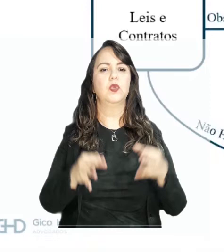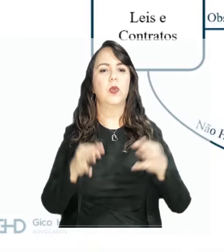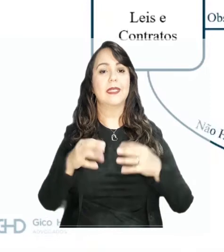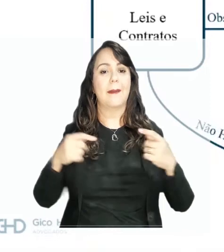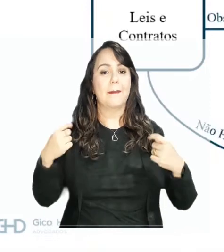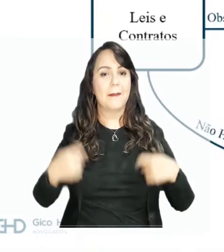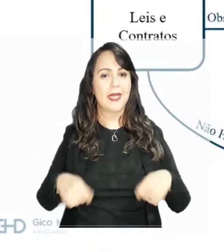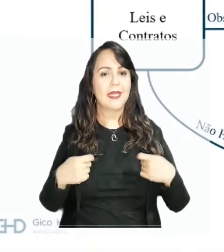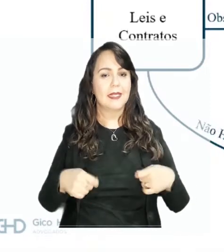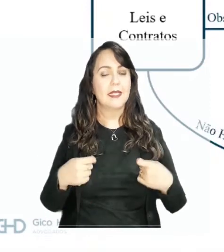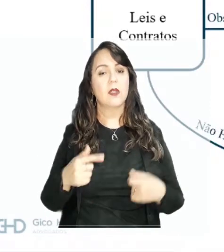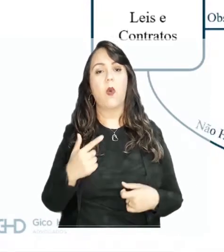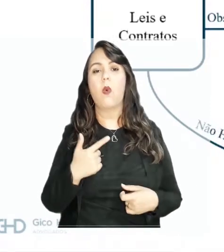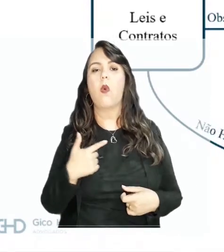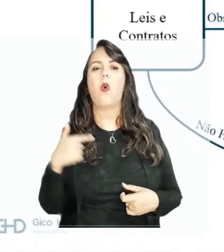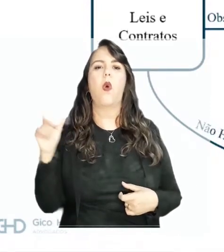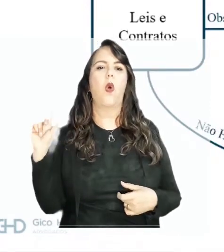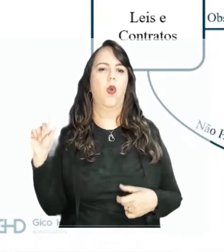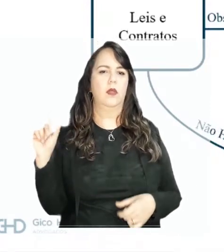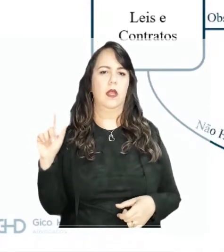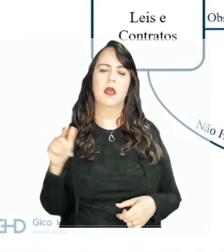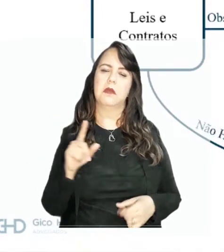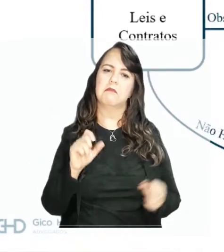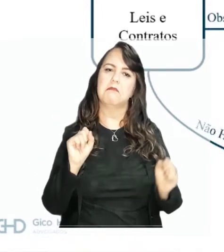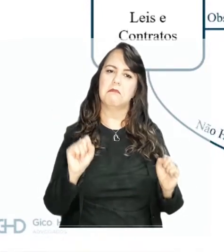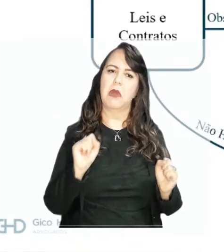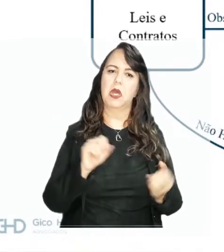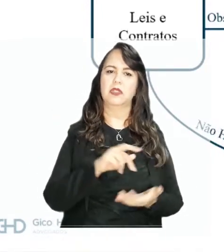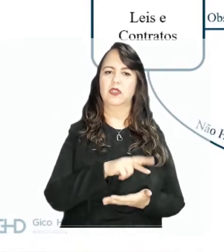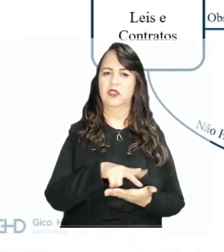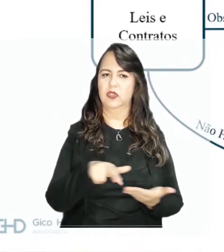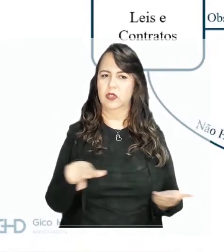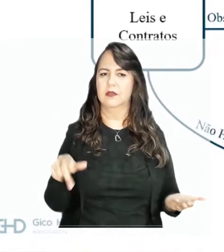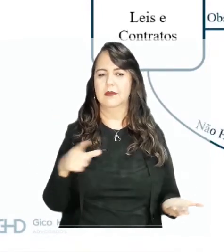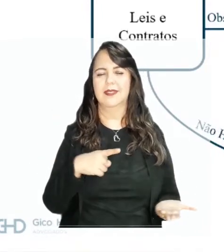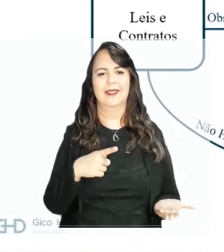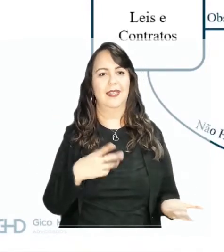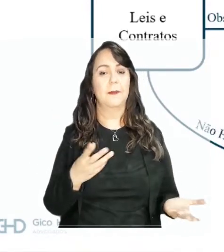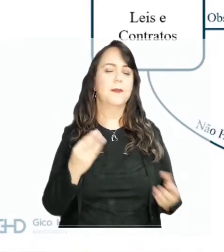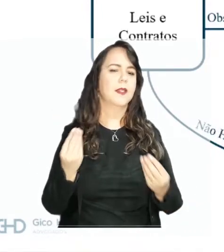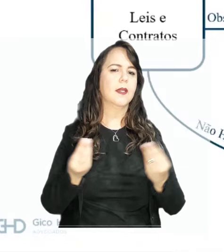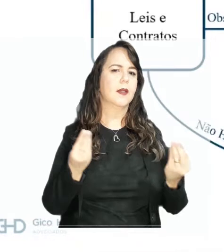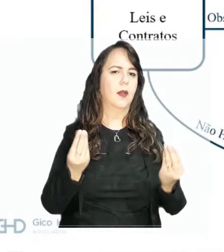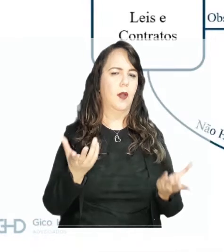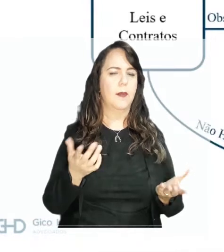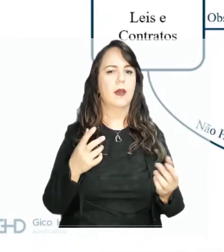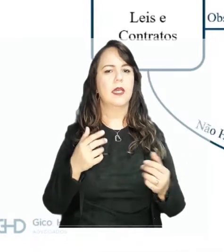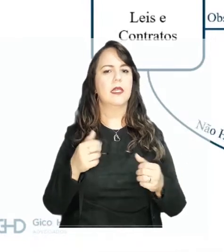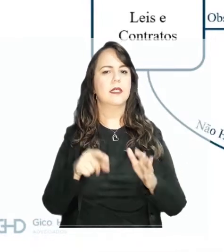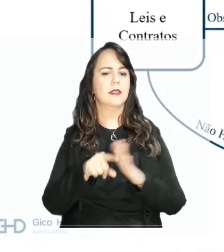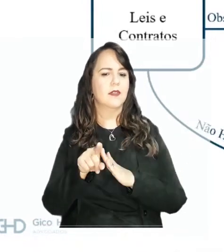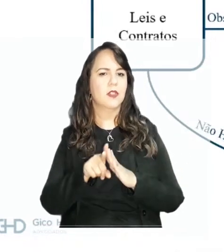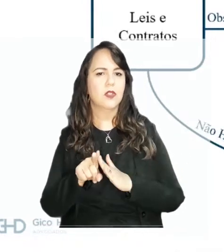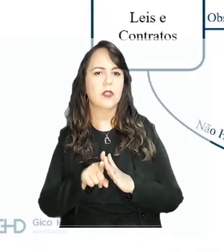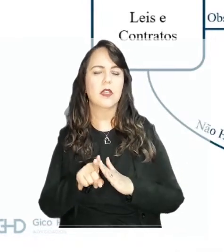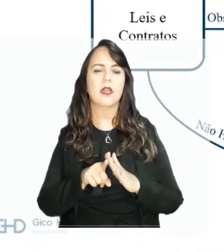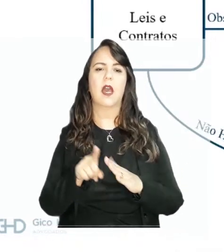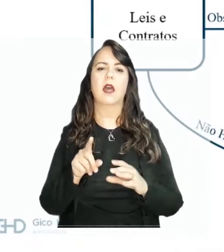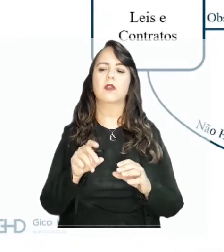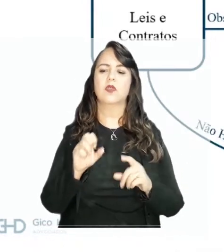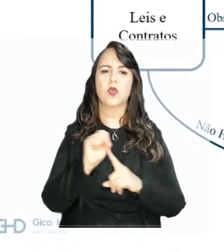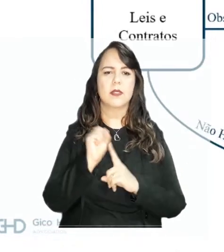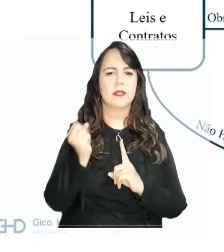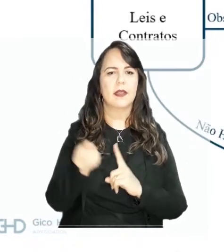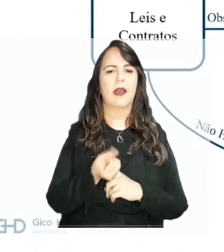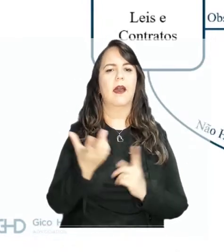da hermenêutica das escolhas ou da integração, como investigando as consequências sociais possíveis da regra jurídica decorrente